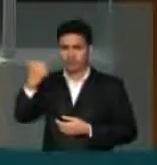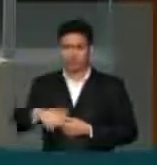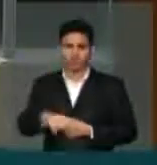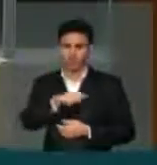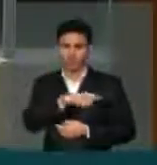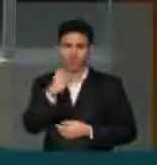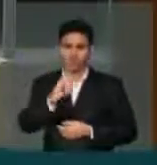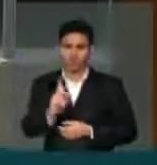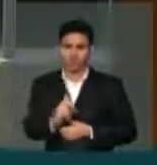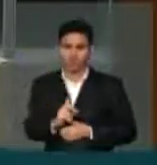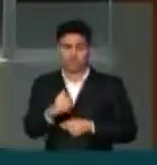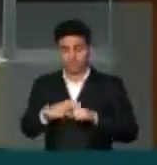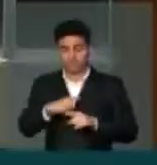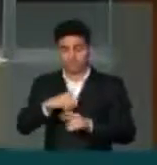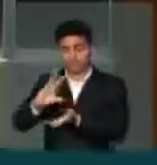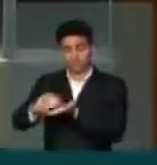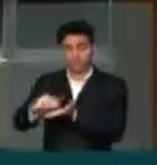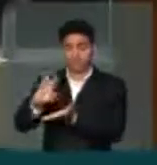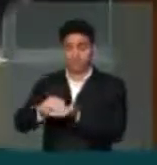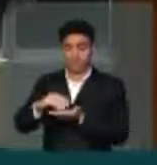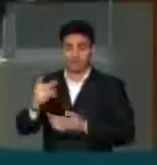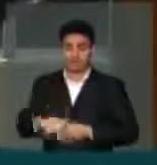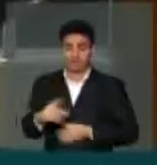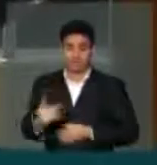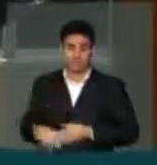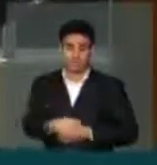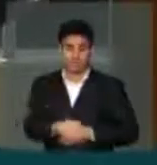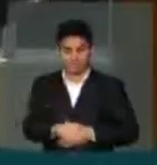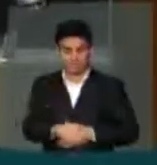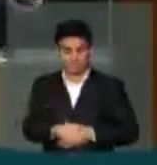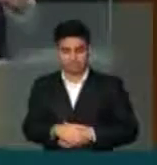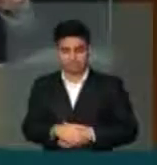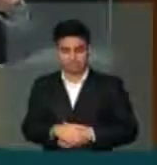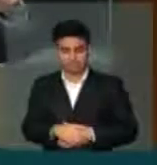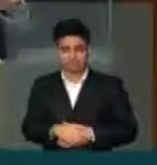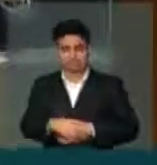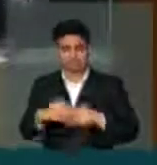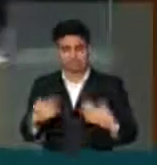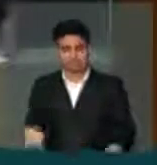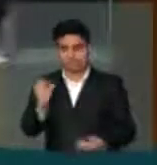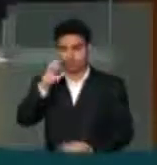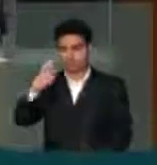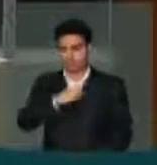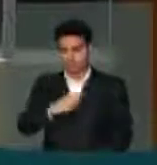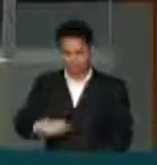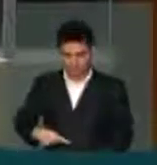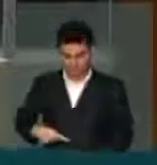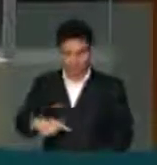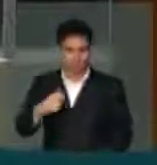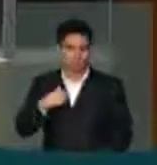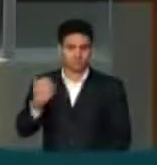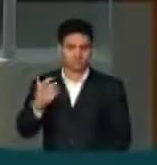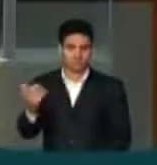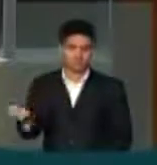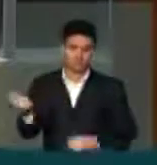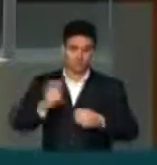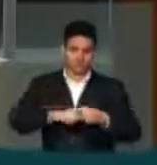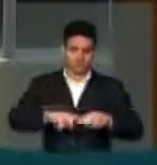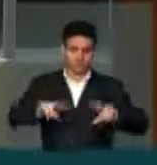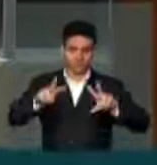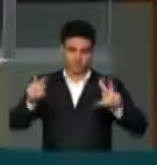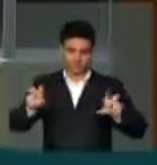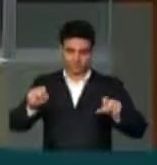falou, porque está gravado nos anais dessa casa. Então, eu queria, senhor presidente, voltando ao assunto,